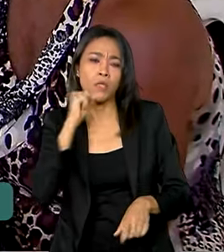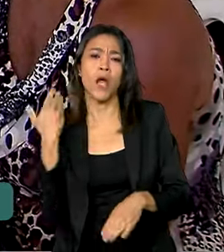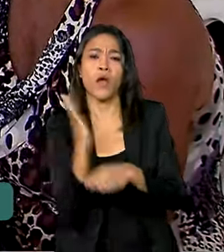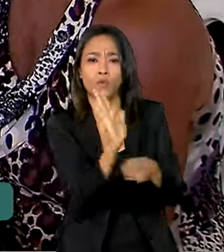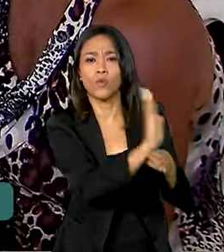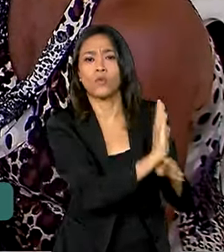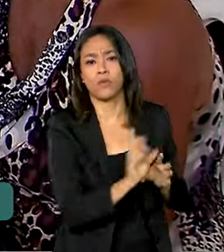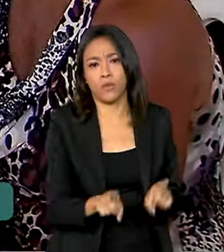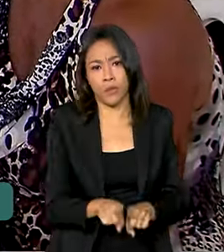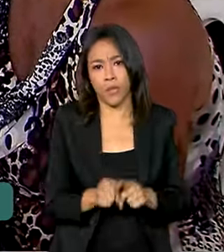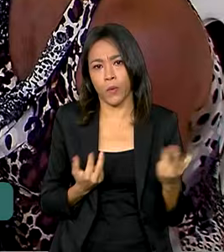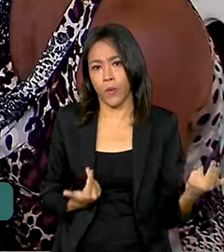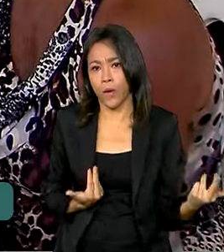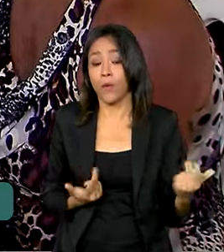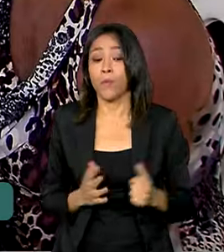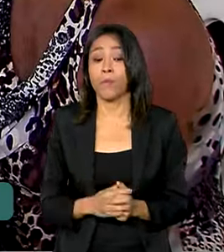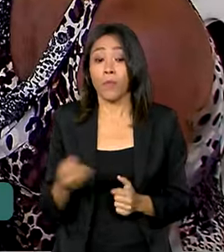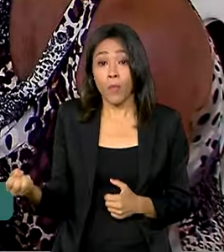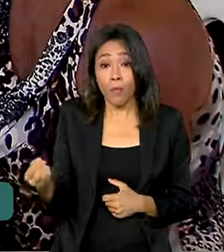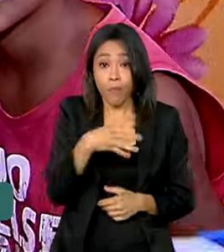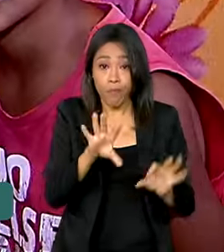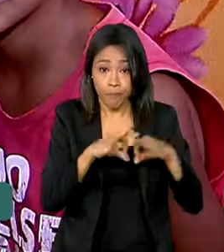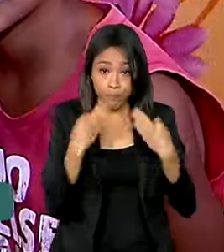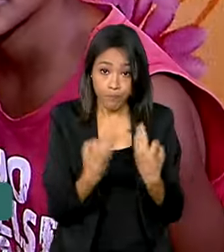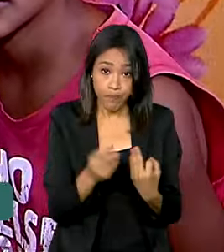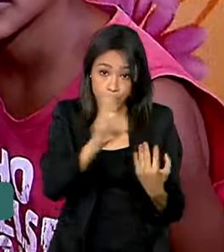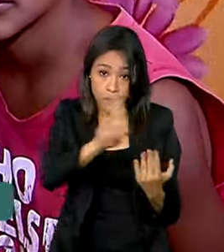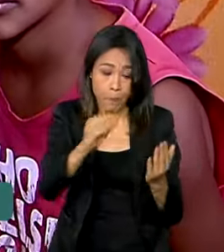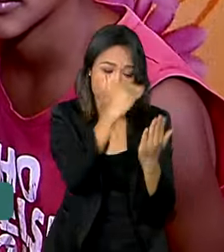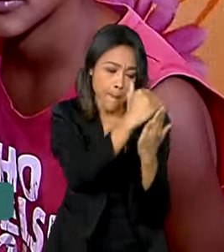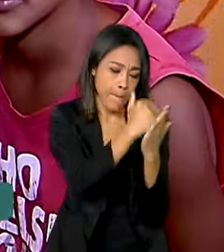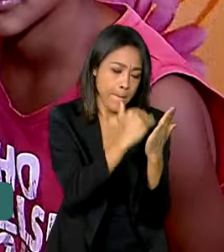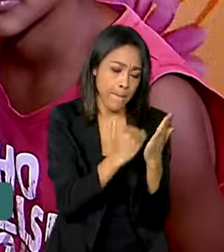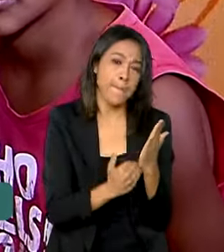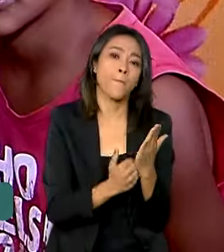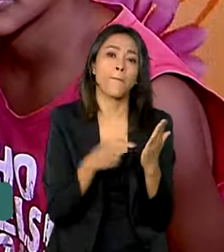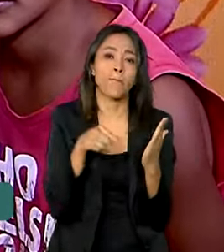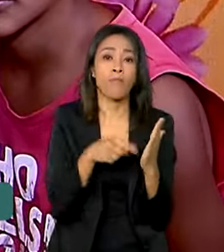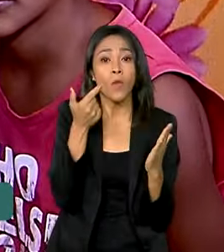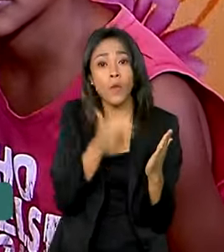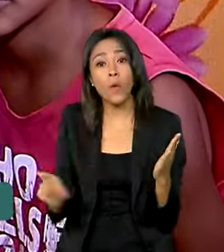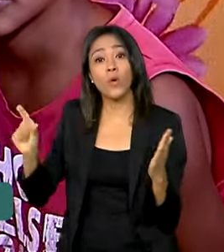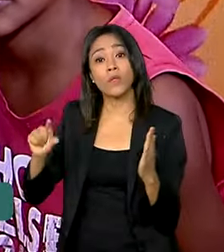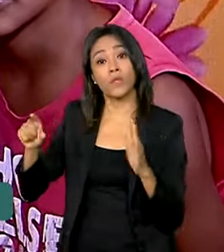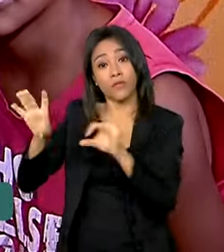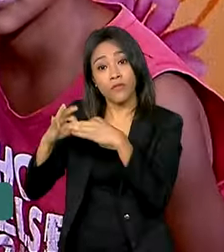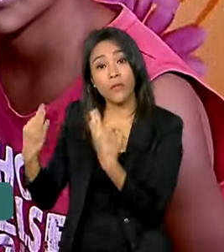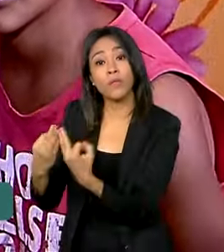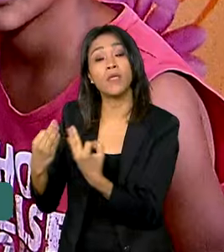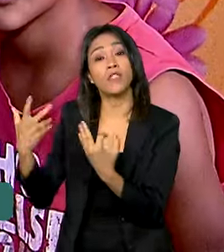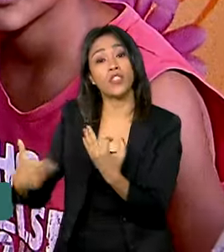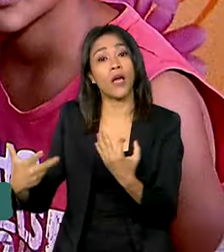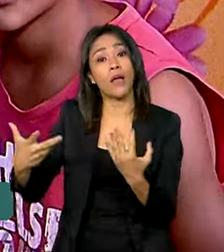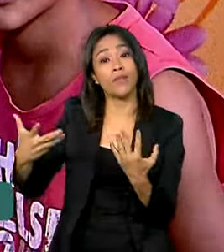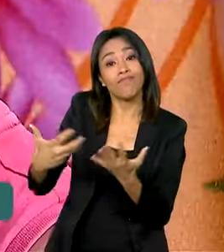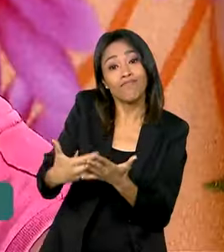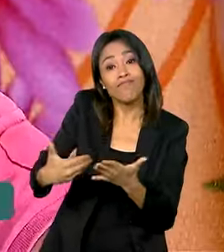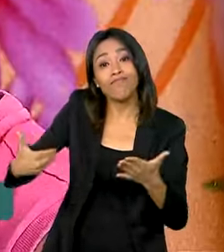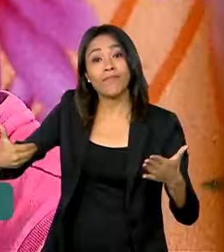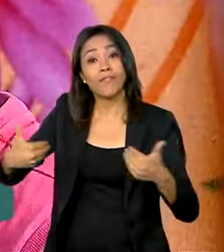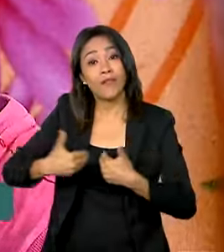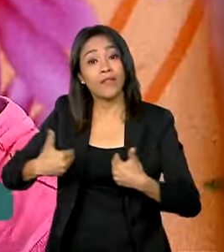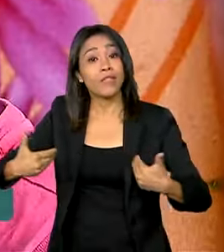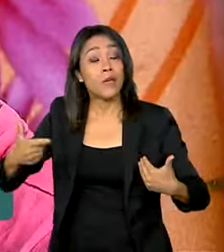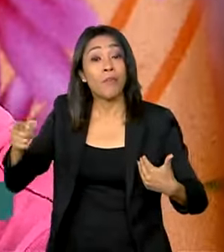enquanto novas famílias são incluídas no programa outras já estão deixando de receber o benefício